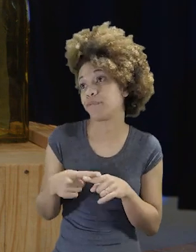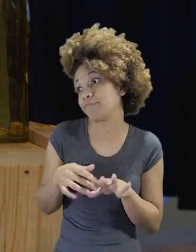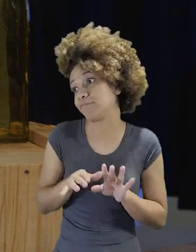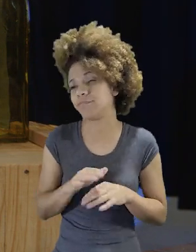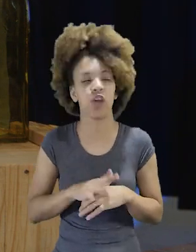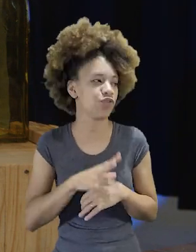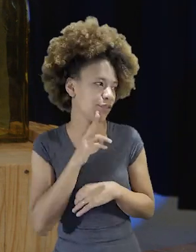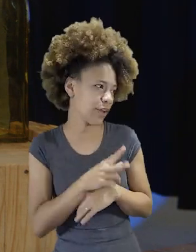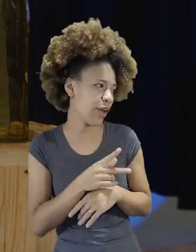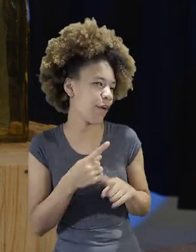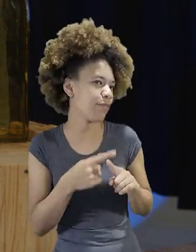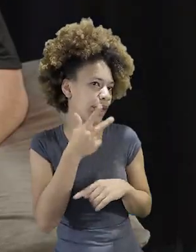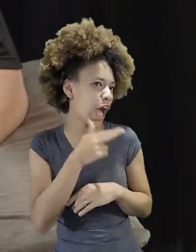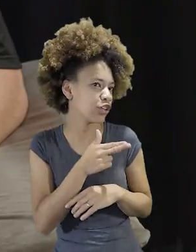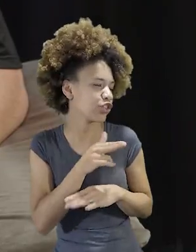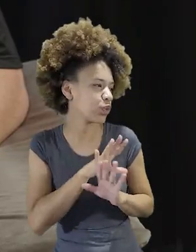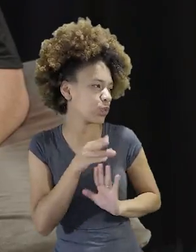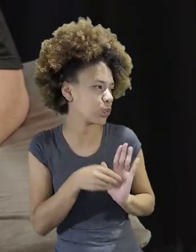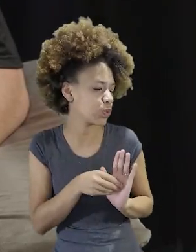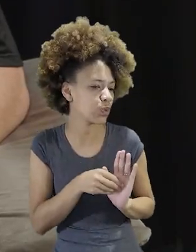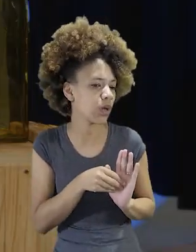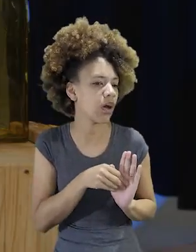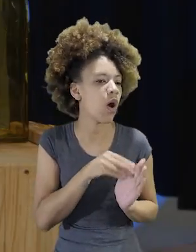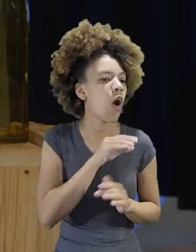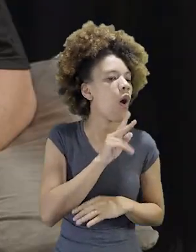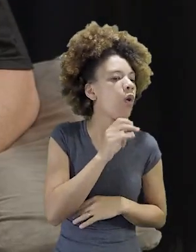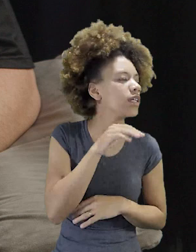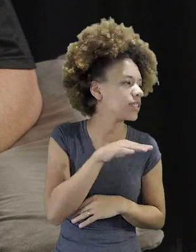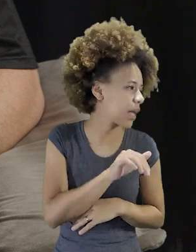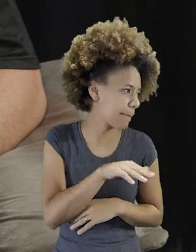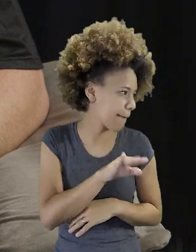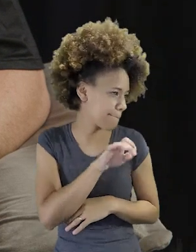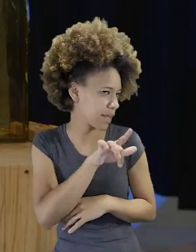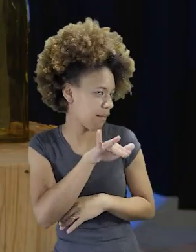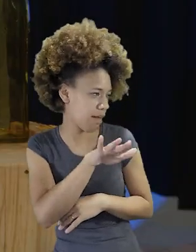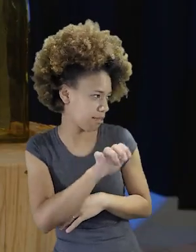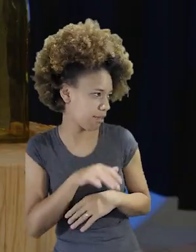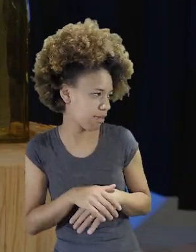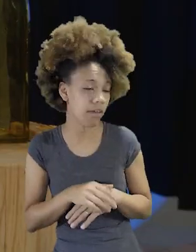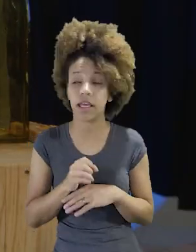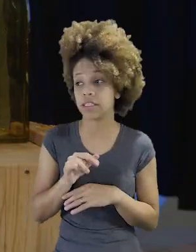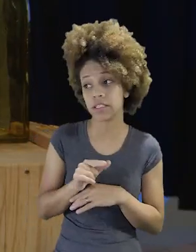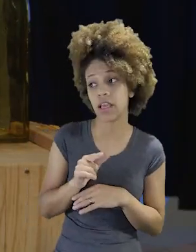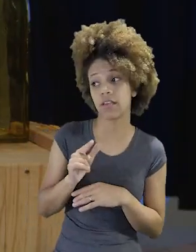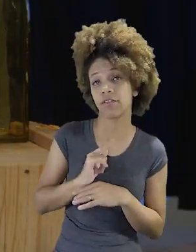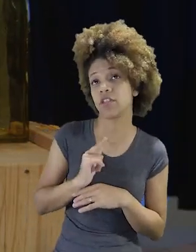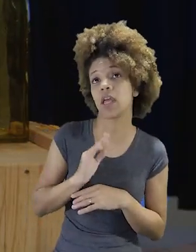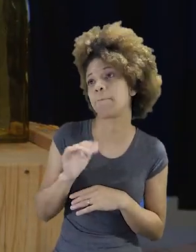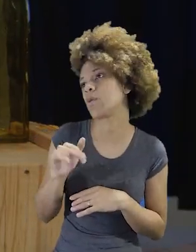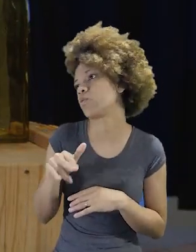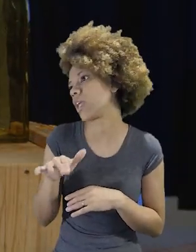porque né eles acham tudo ele Encontraram o Osama Bin Laden se fosse